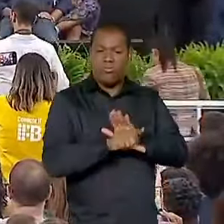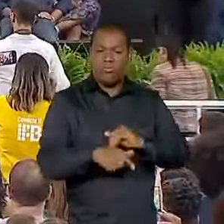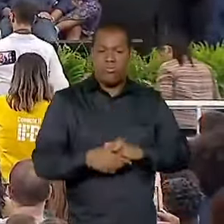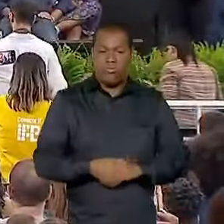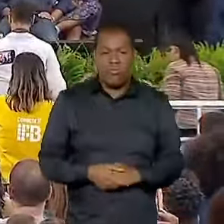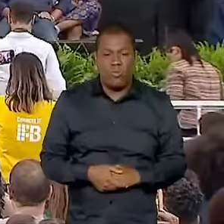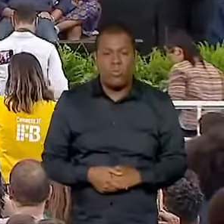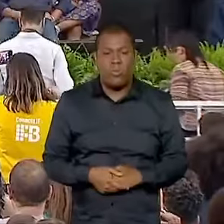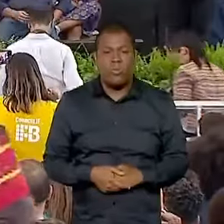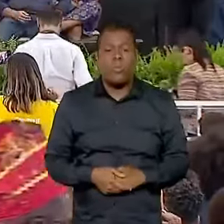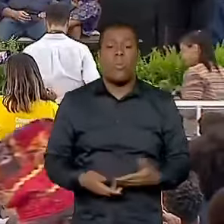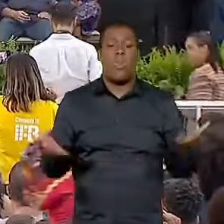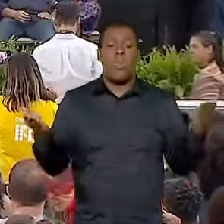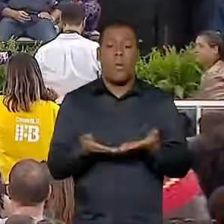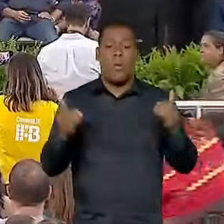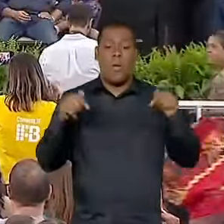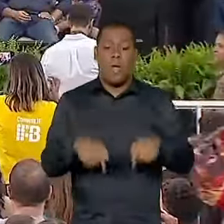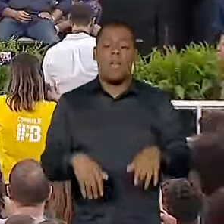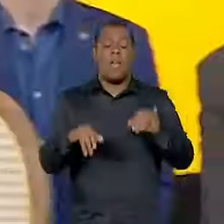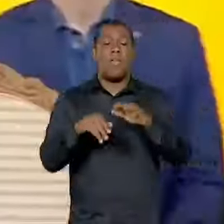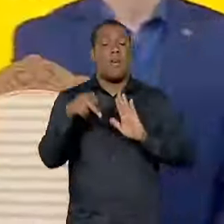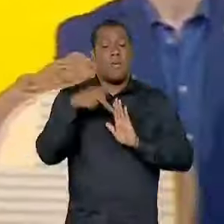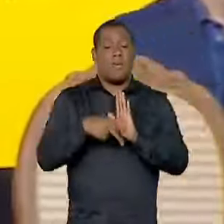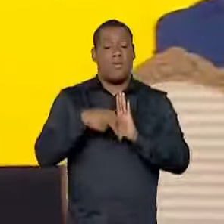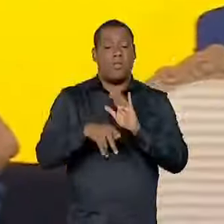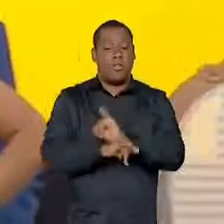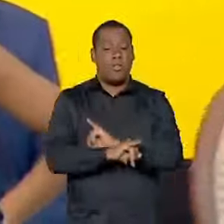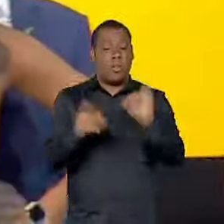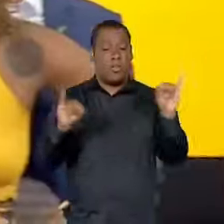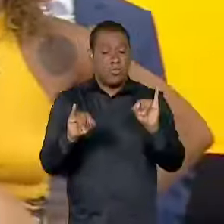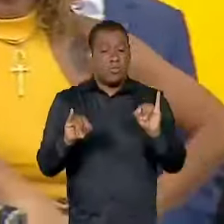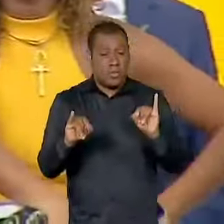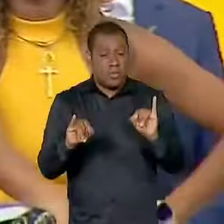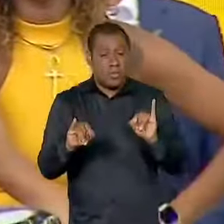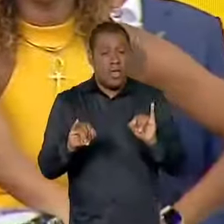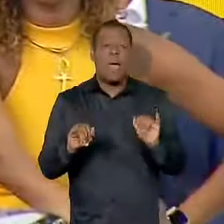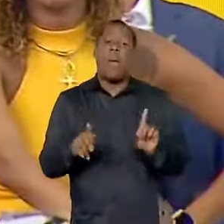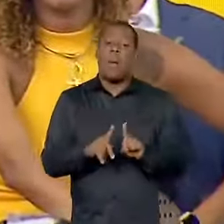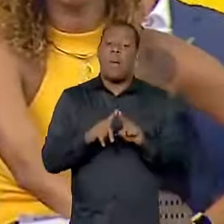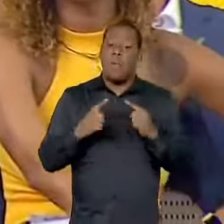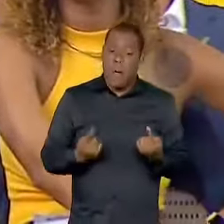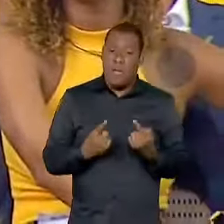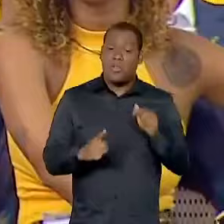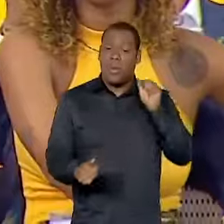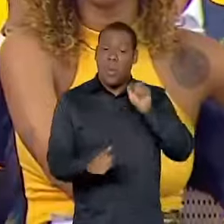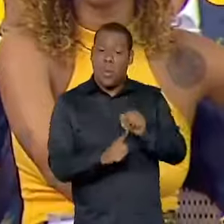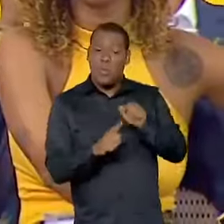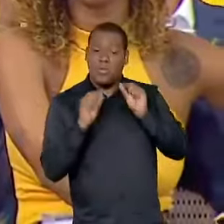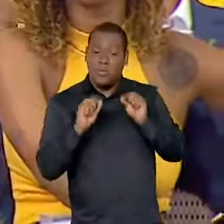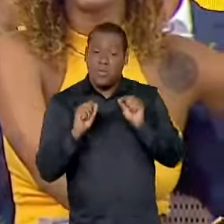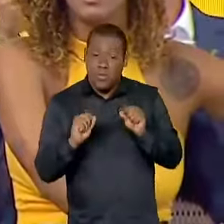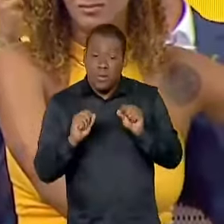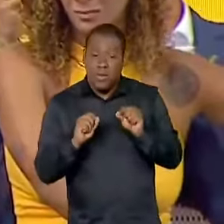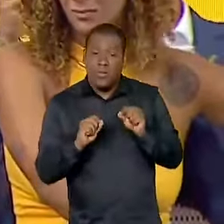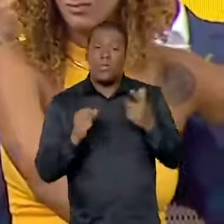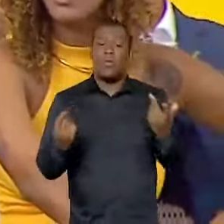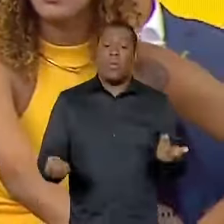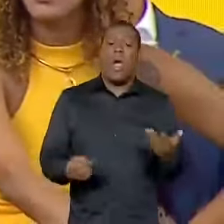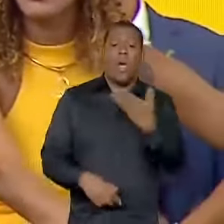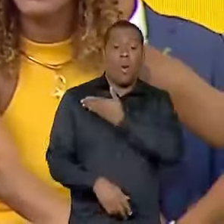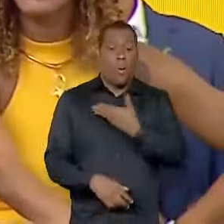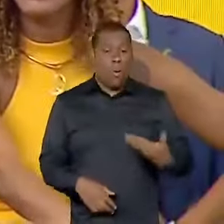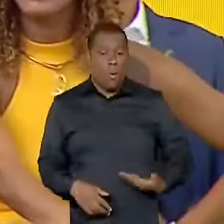nasce morto. Foi anunciado, mas não cumpriu com aquilo que é o objetivo do programa. Não sei se